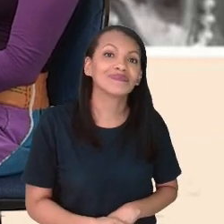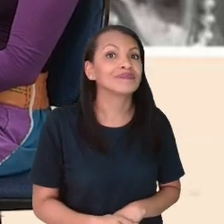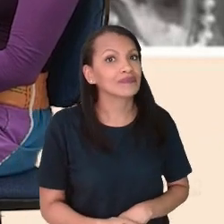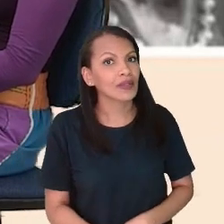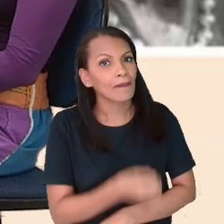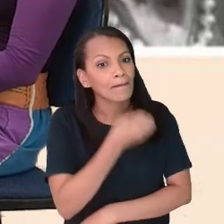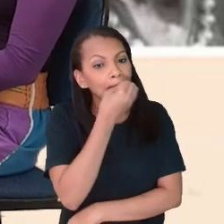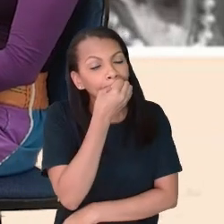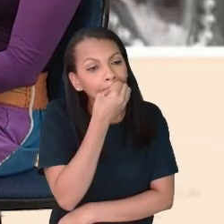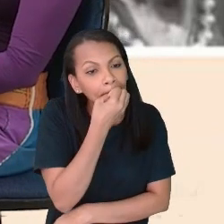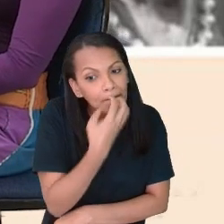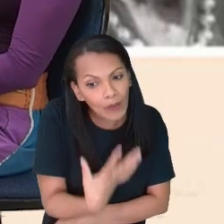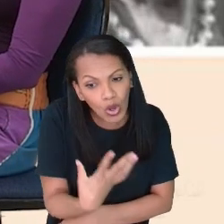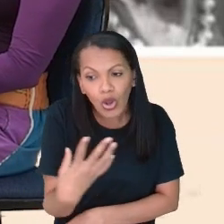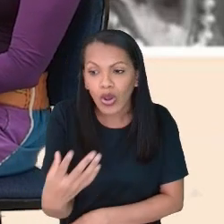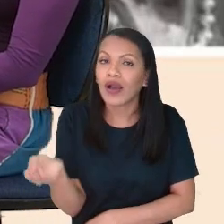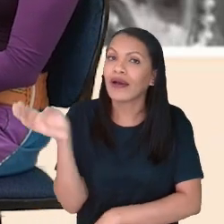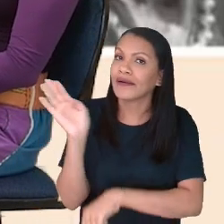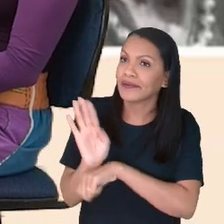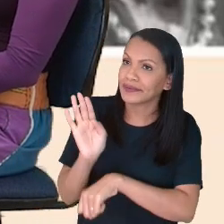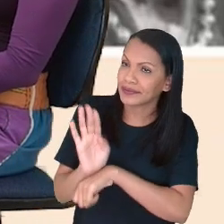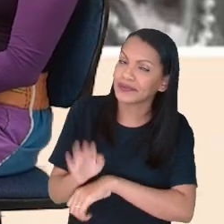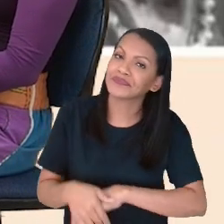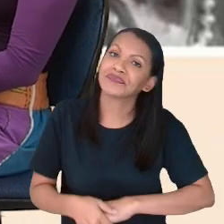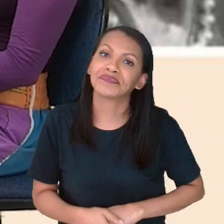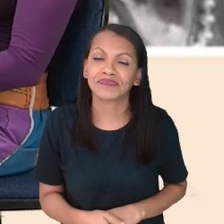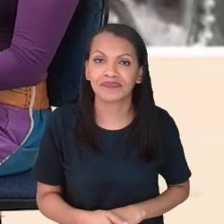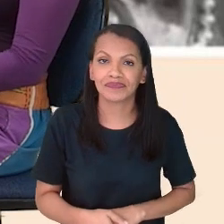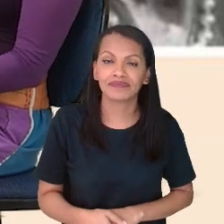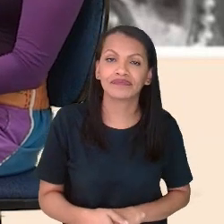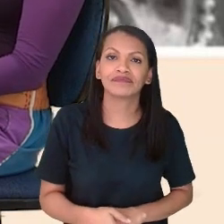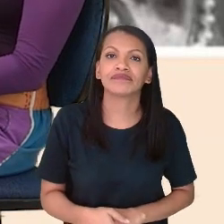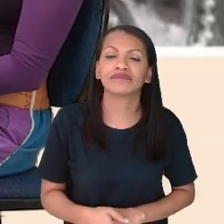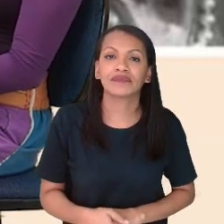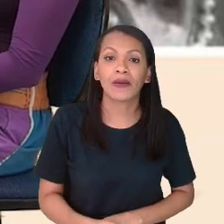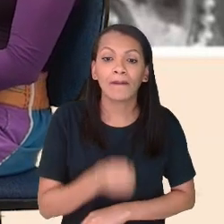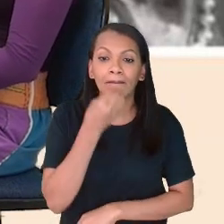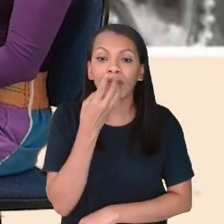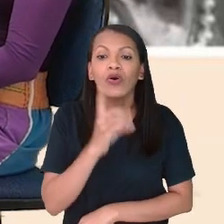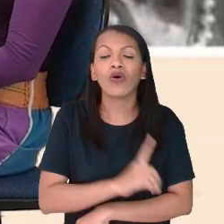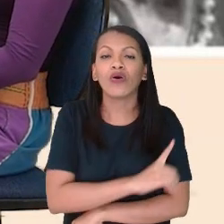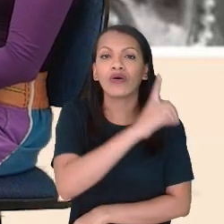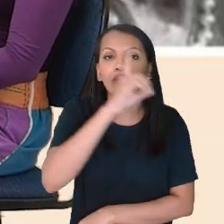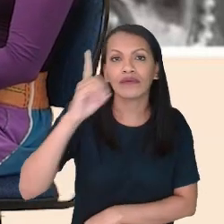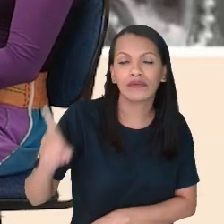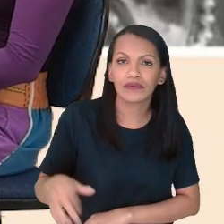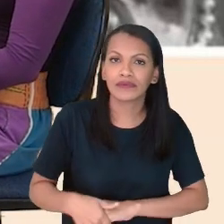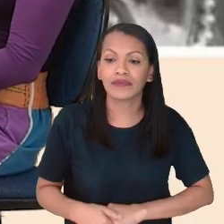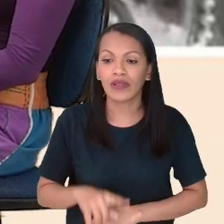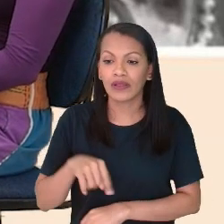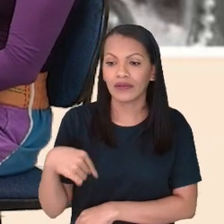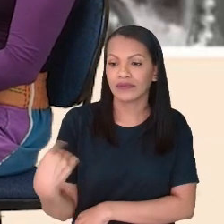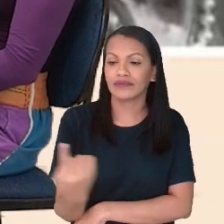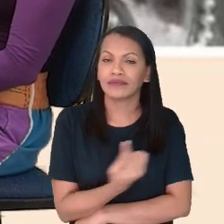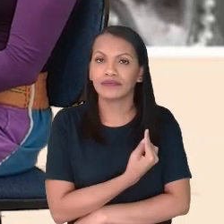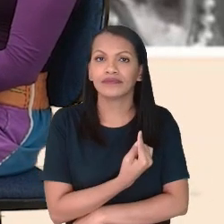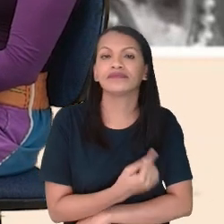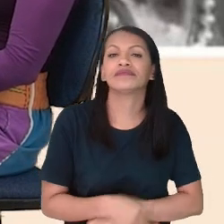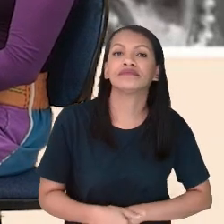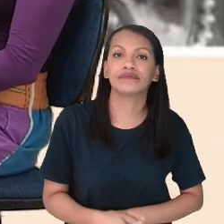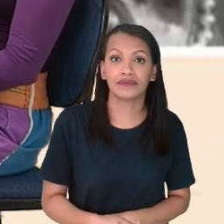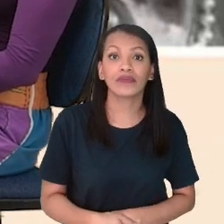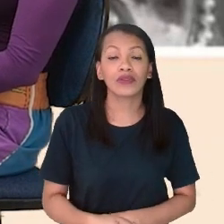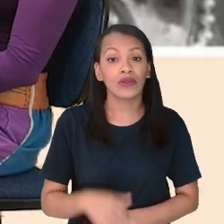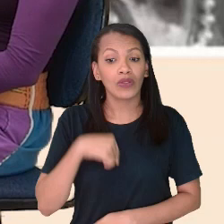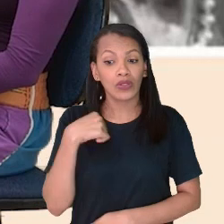boa tarde a vocês que estão nos assistindo, bom dia. Né? Estou muito